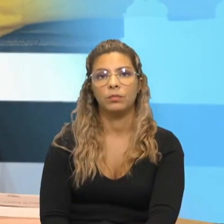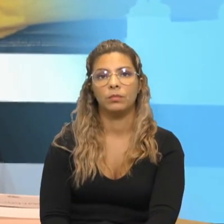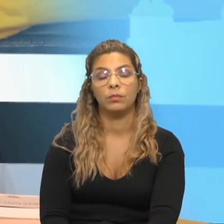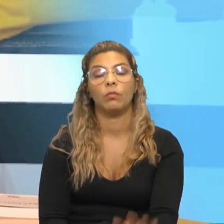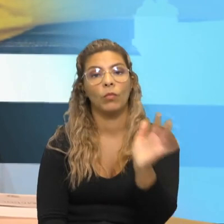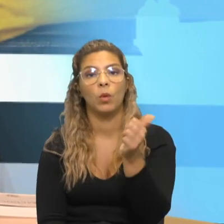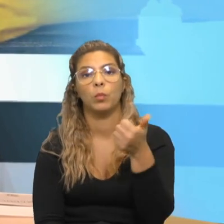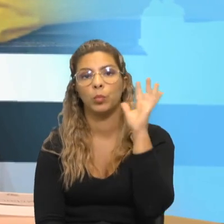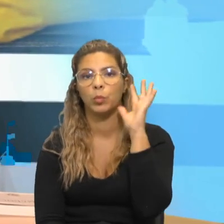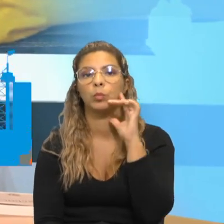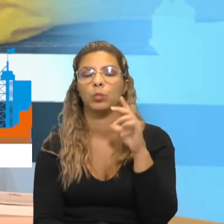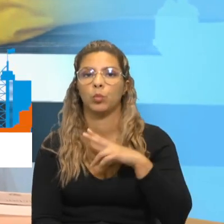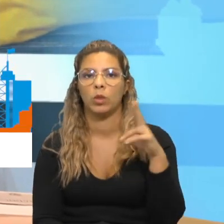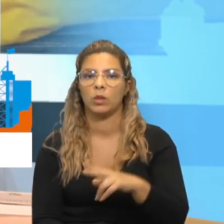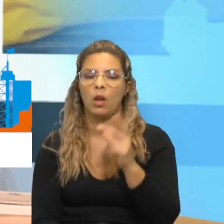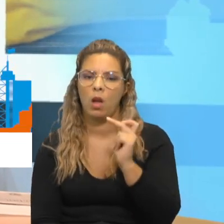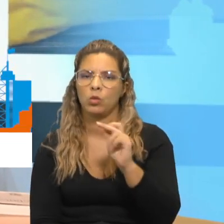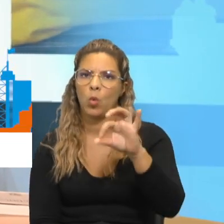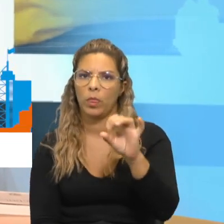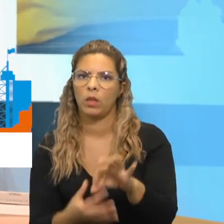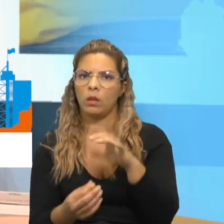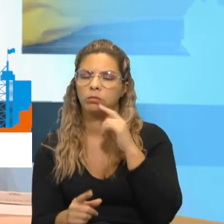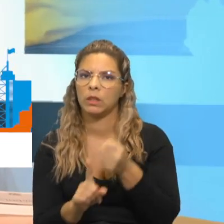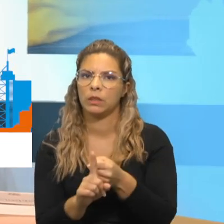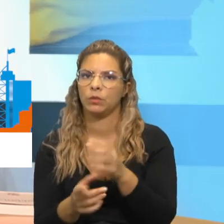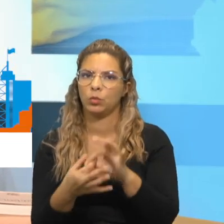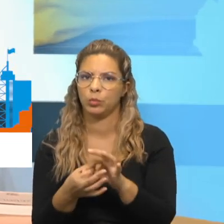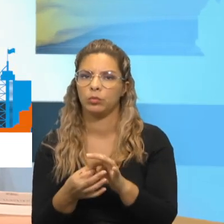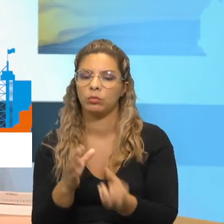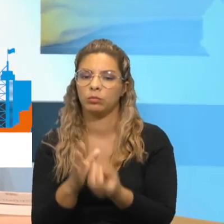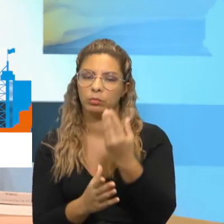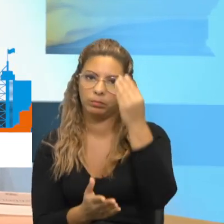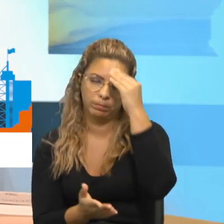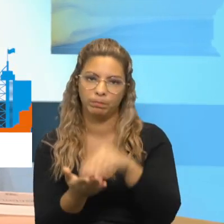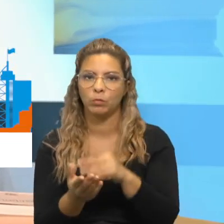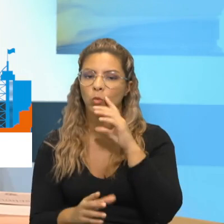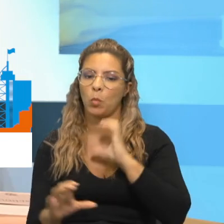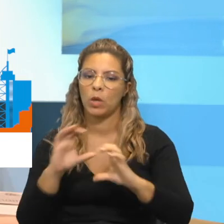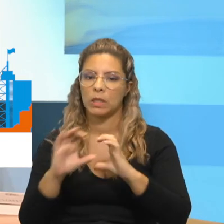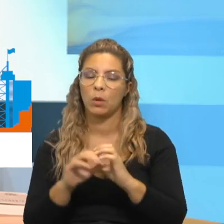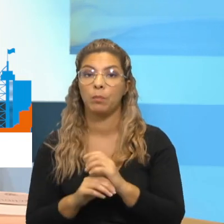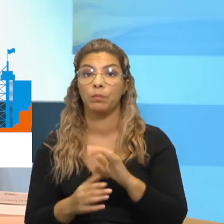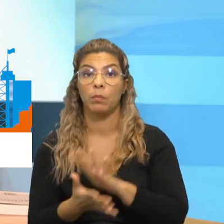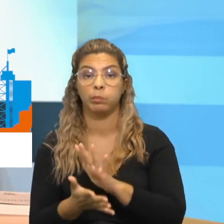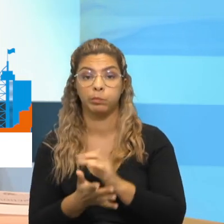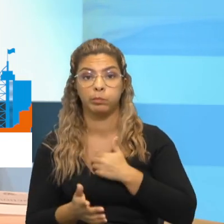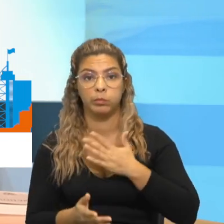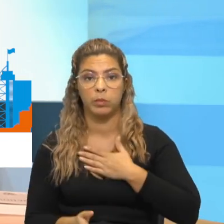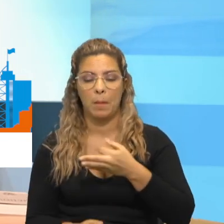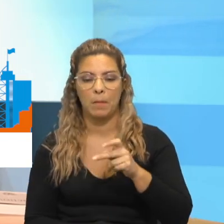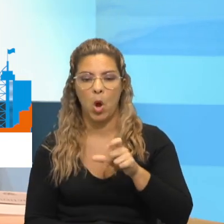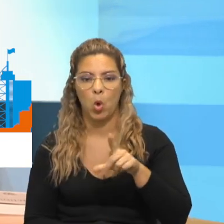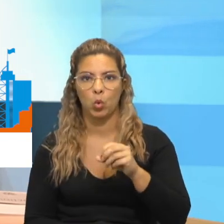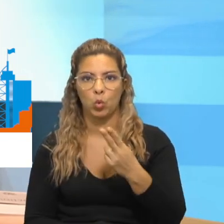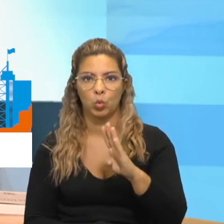Olá, muito boa tarde. Estão em Portugal há 80 anos e assumem o desafio da criatividade na comunicação. A editora Paulus é, porventura, a marca mais visível